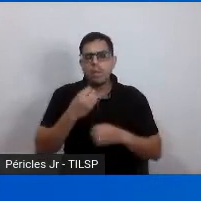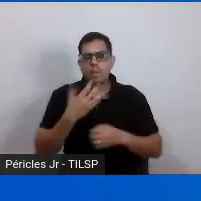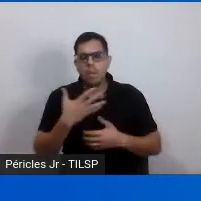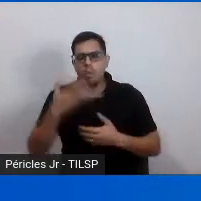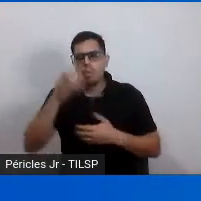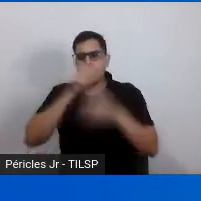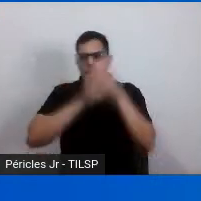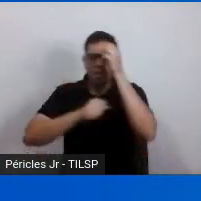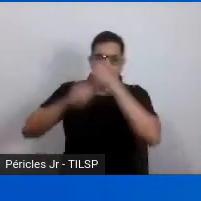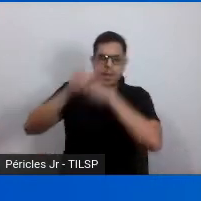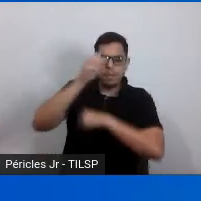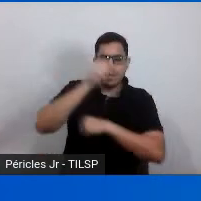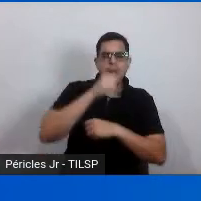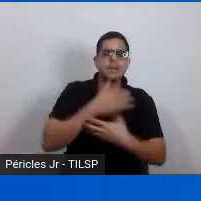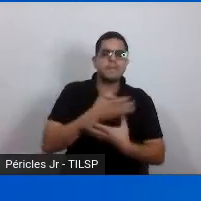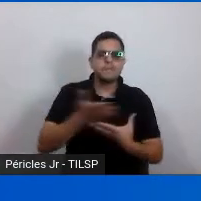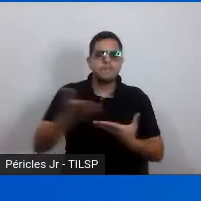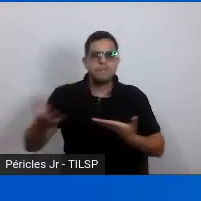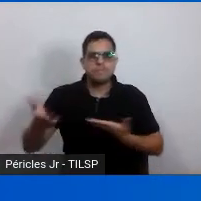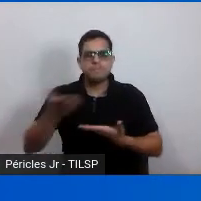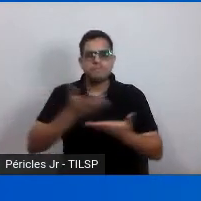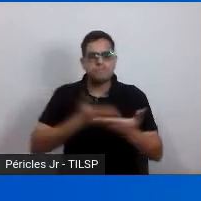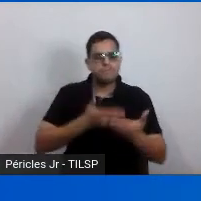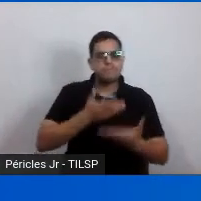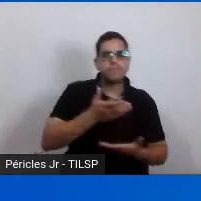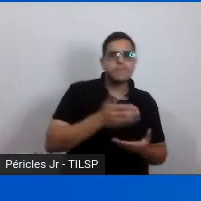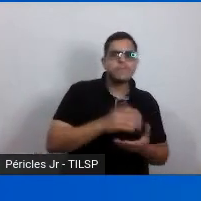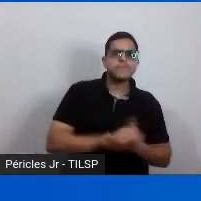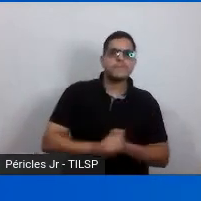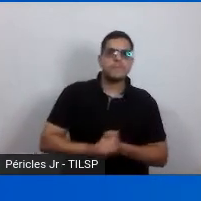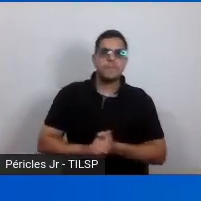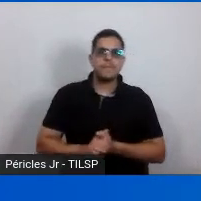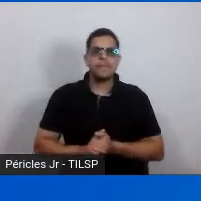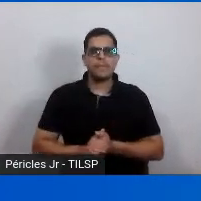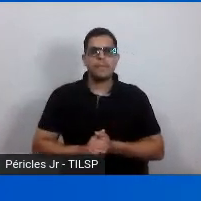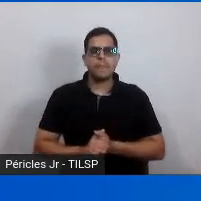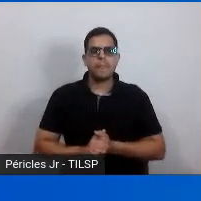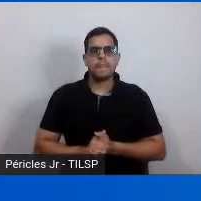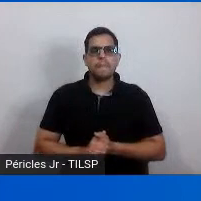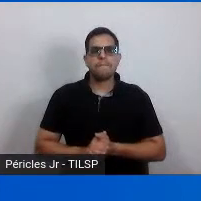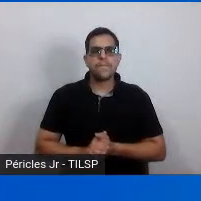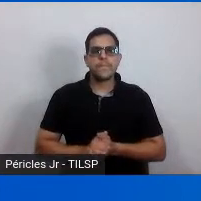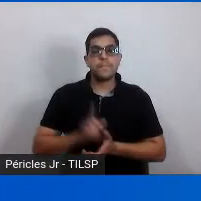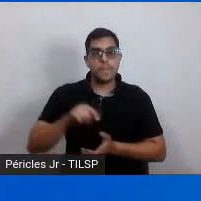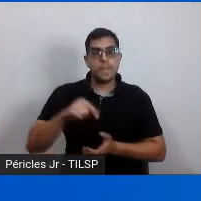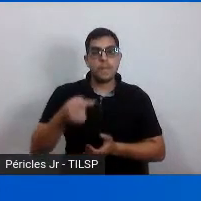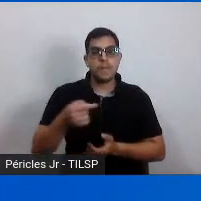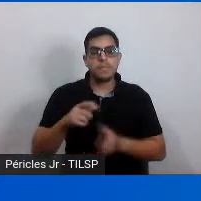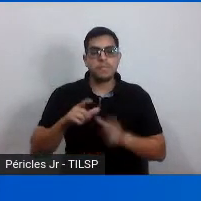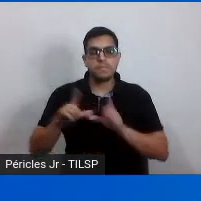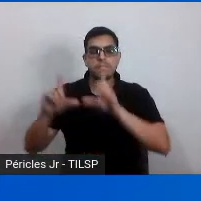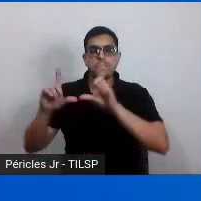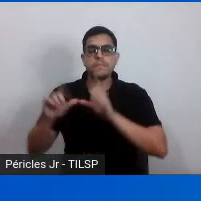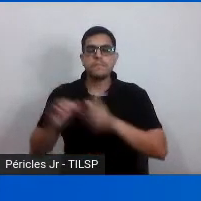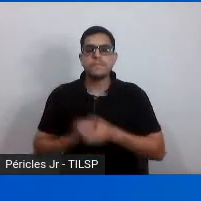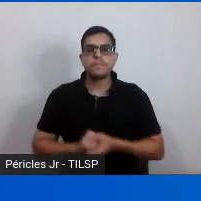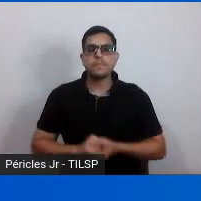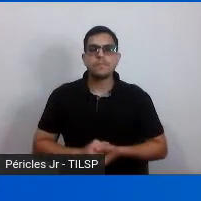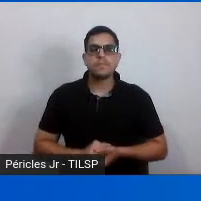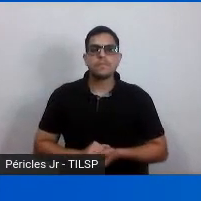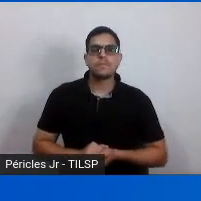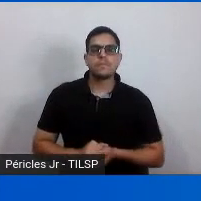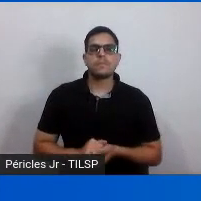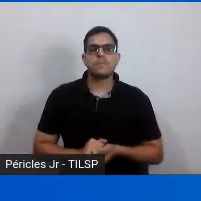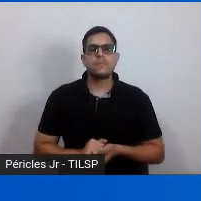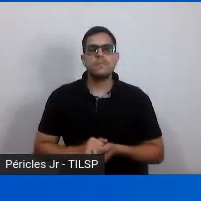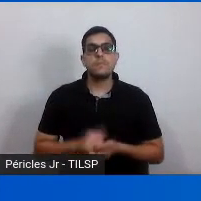de presença social que eu mostro daqui para vocês pode passar o próximo por favor e aqui para